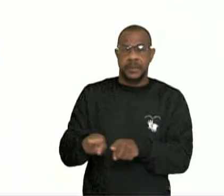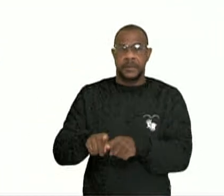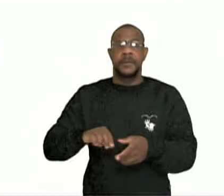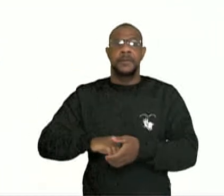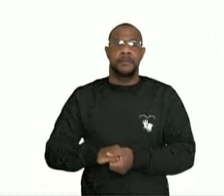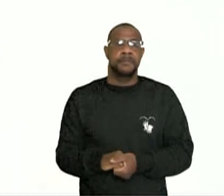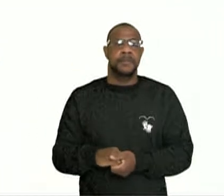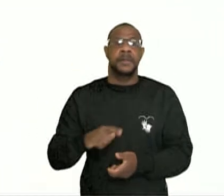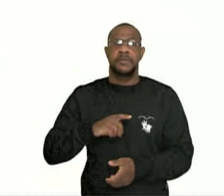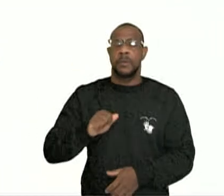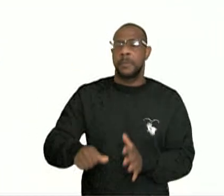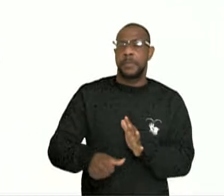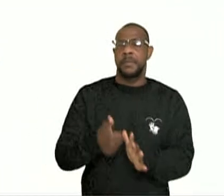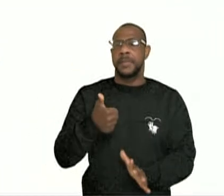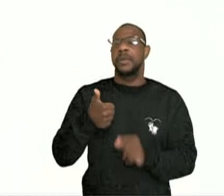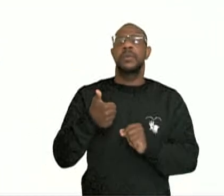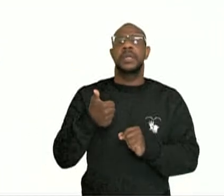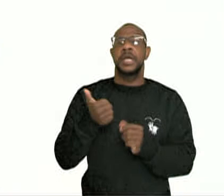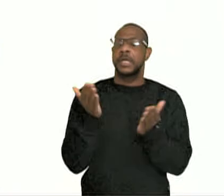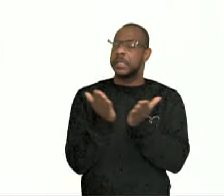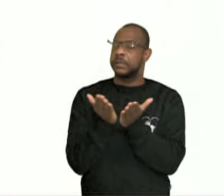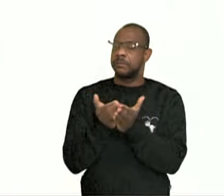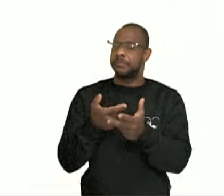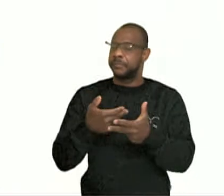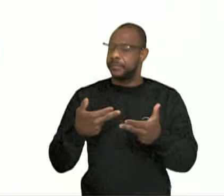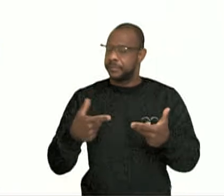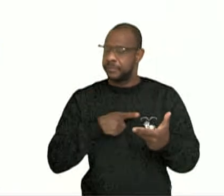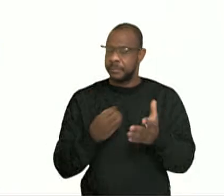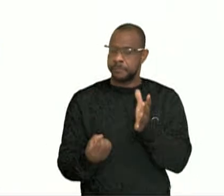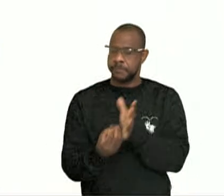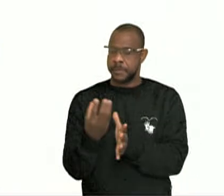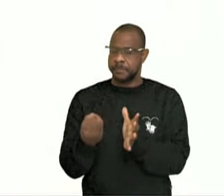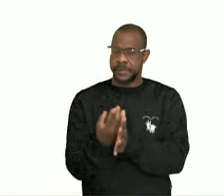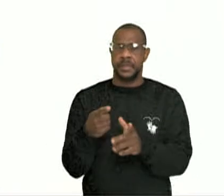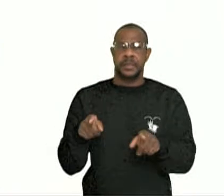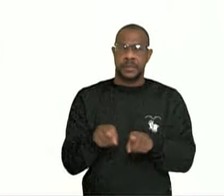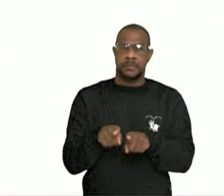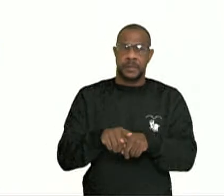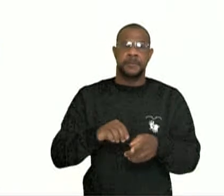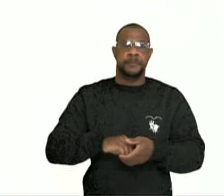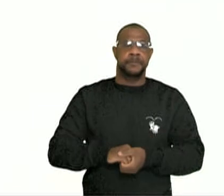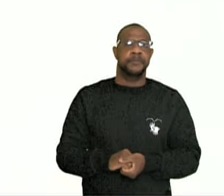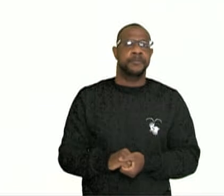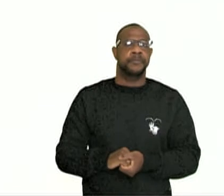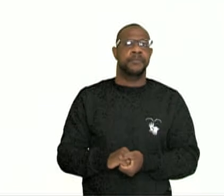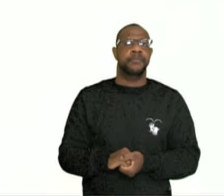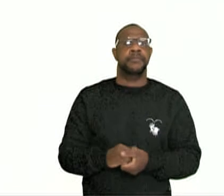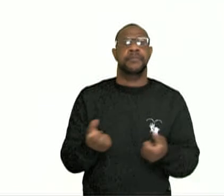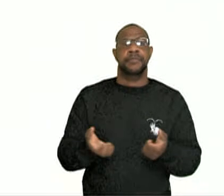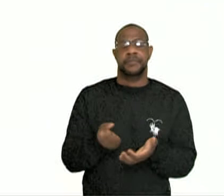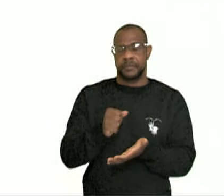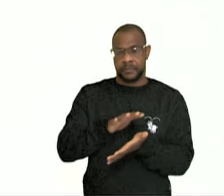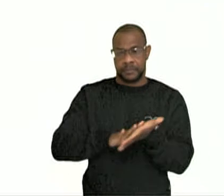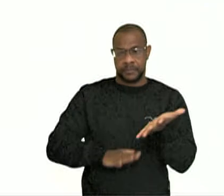primeiros cristãos. Então, essa diferença entre niveladores e escavadores. Então, agora a gente tem